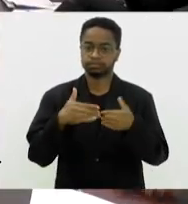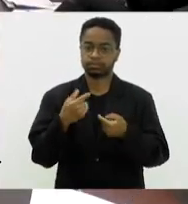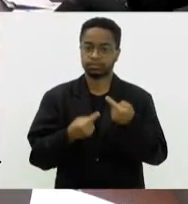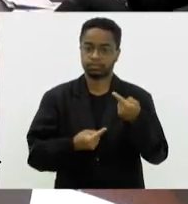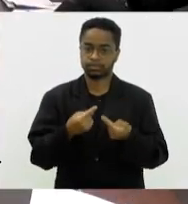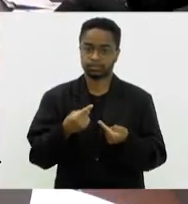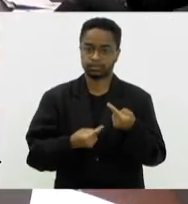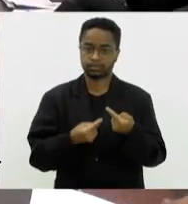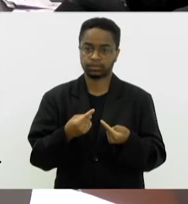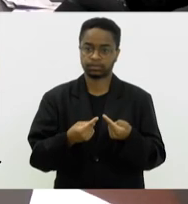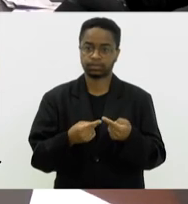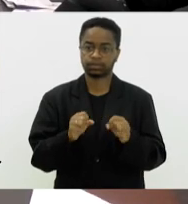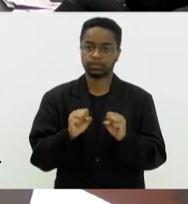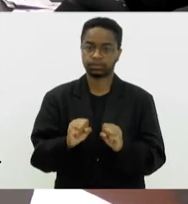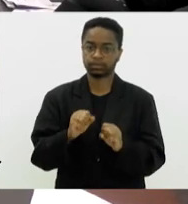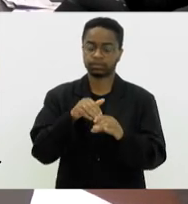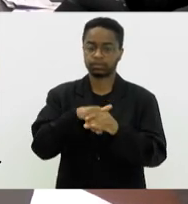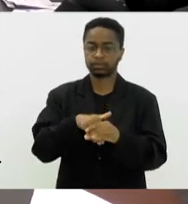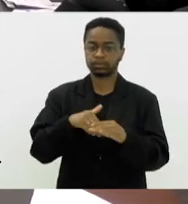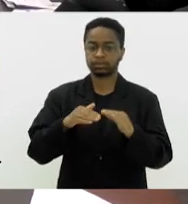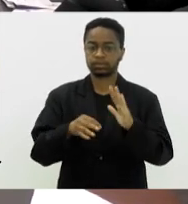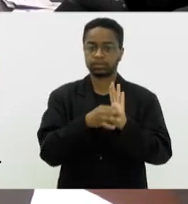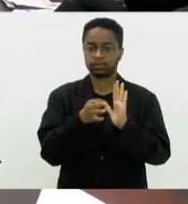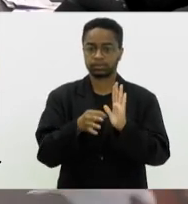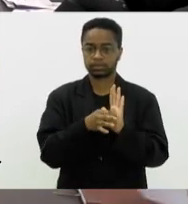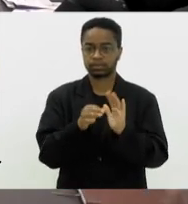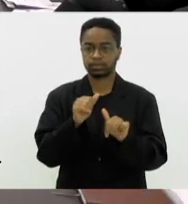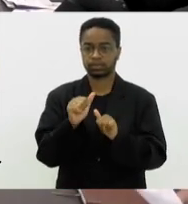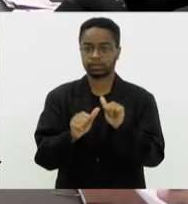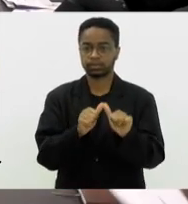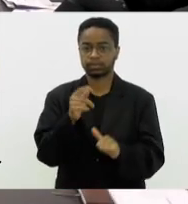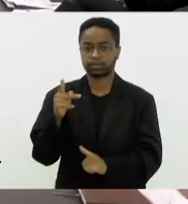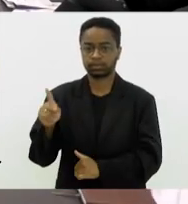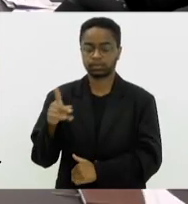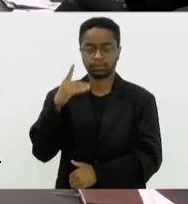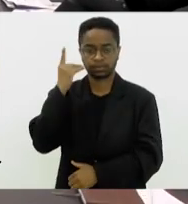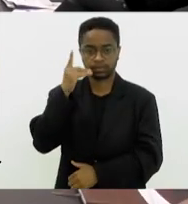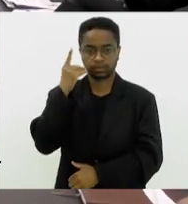discussão, em votação, o parecer retificado pelo autor.